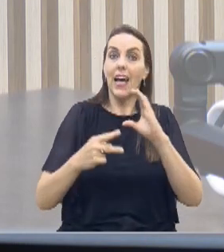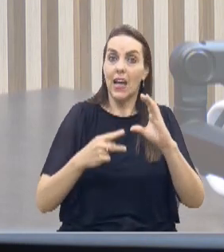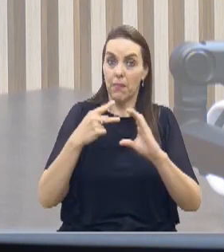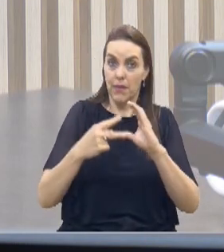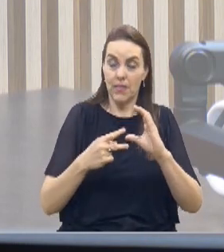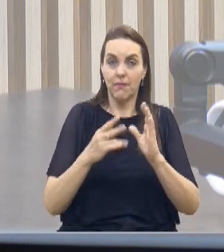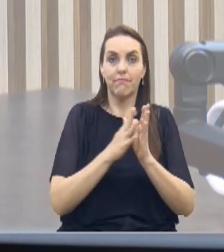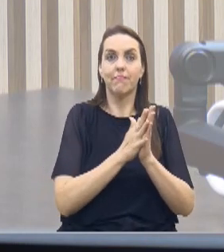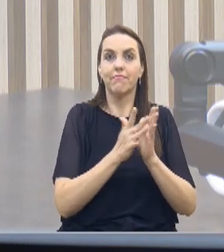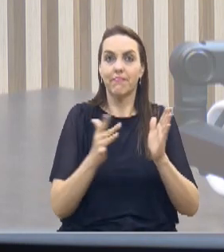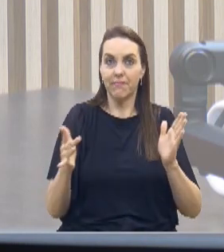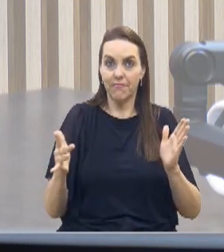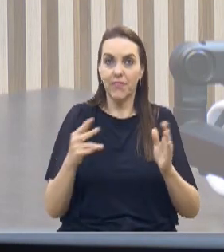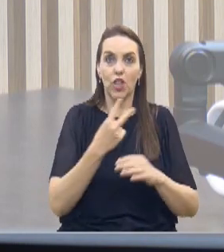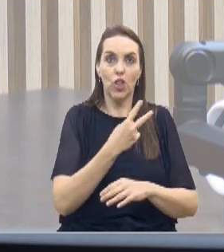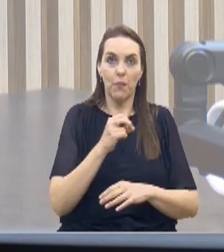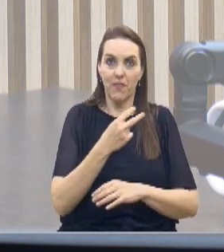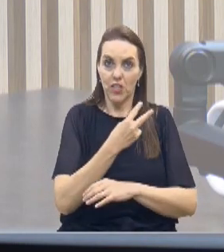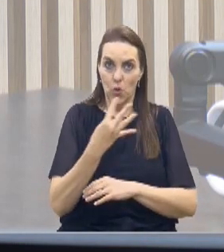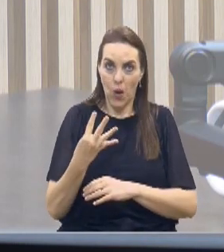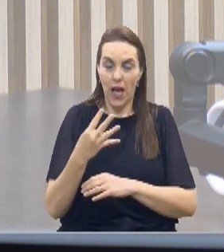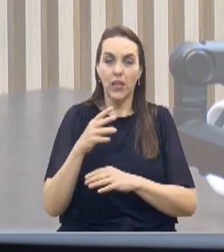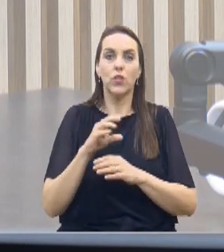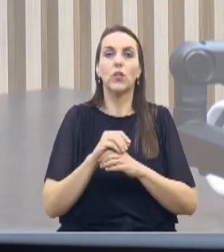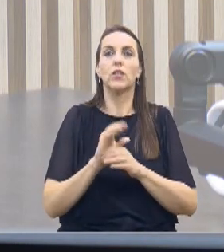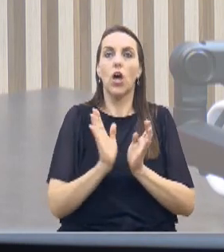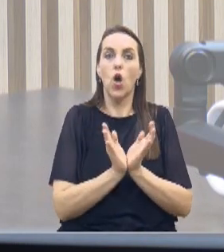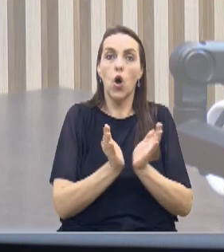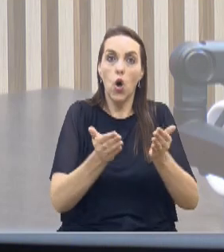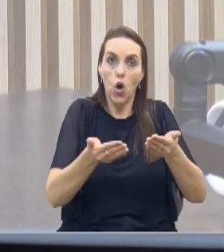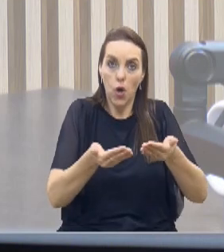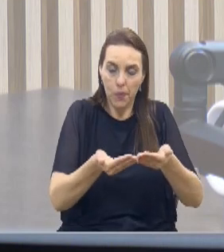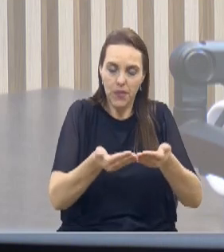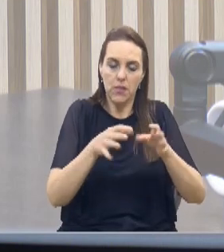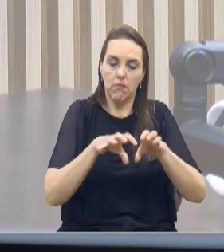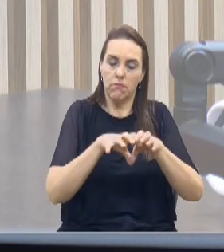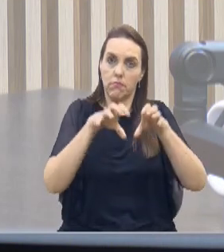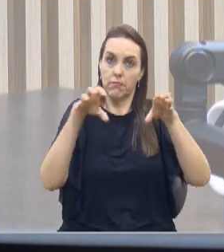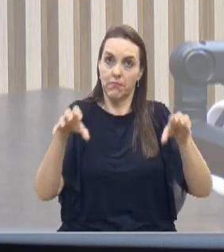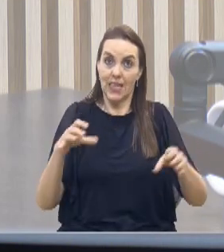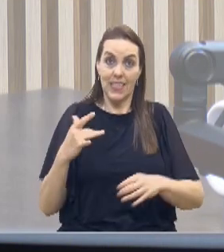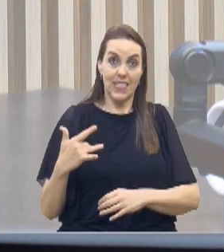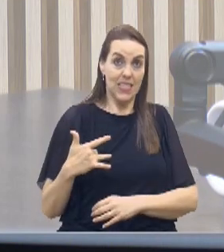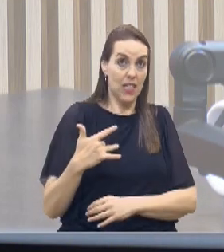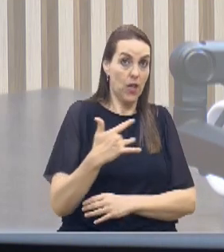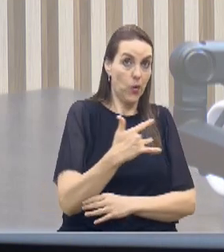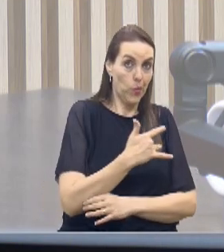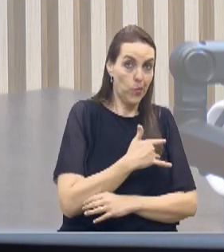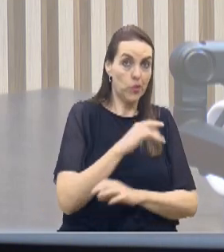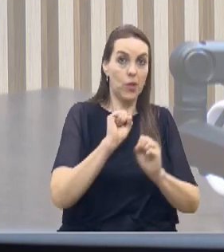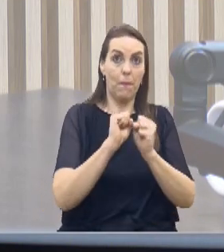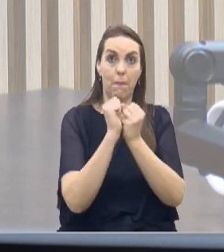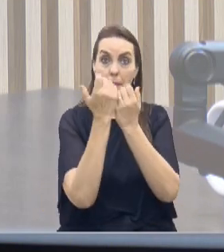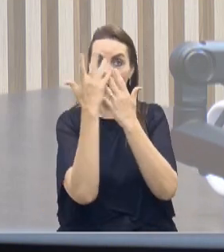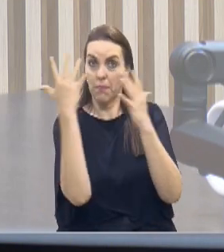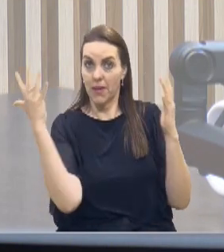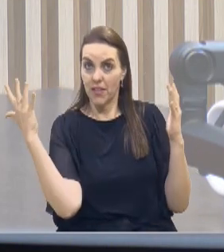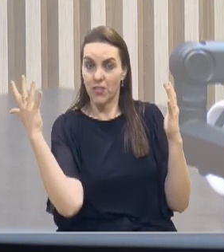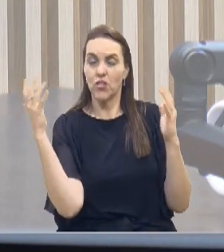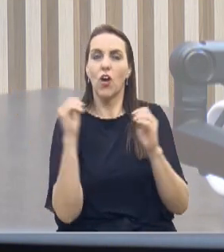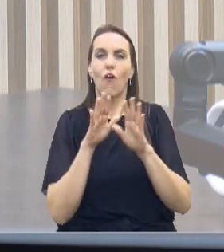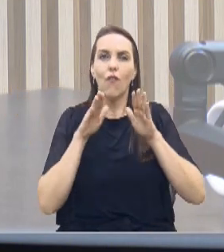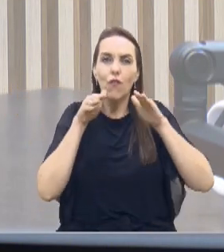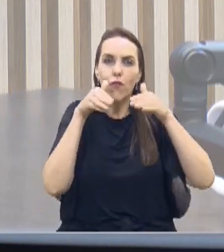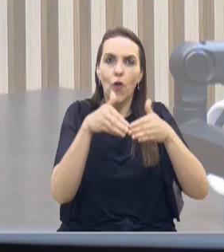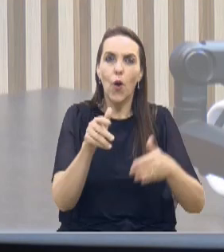24, criou uma comissão, né, o desmembramento da Comissão de Saúde, criando uma comissão de meio ambiente, para que a gente tenha um foco